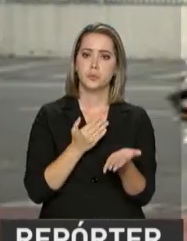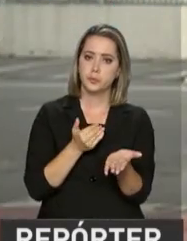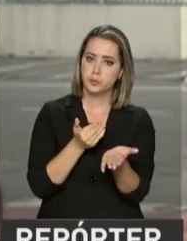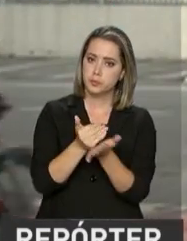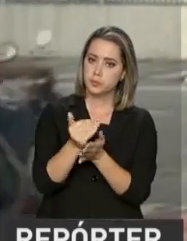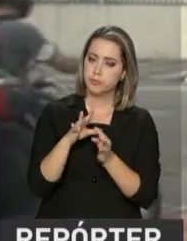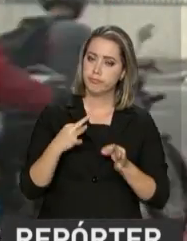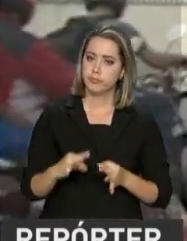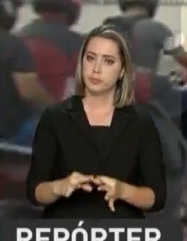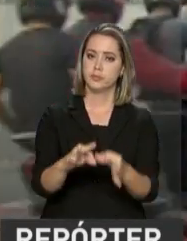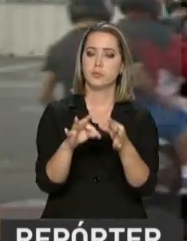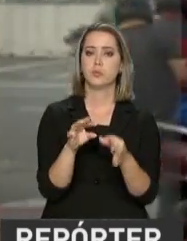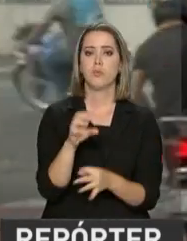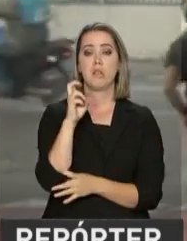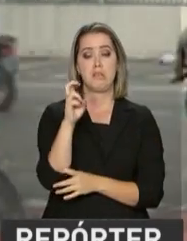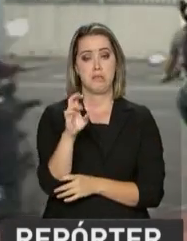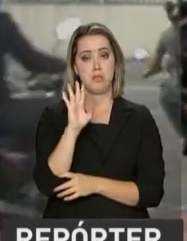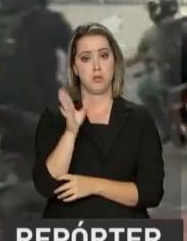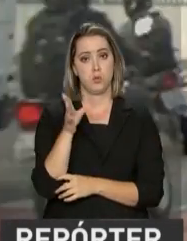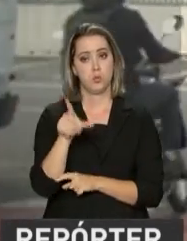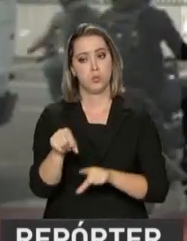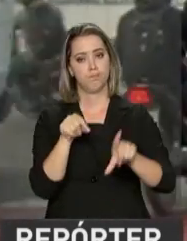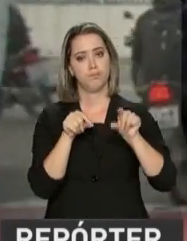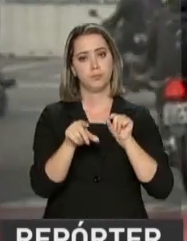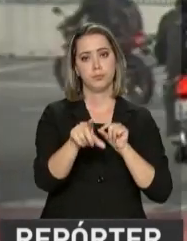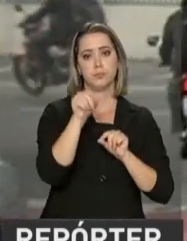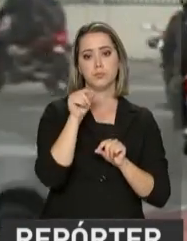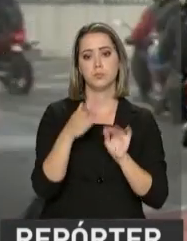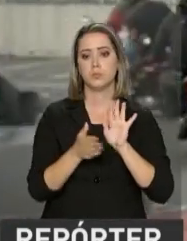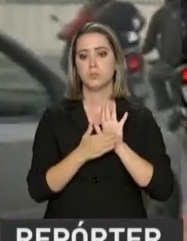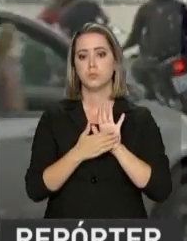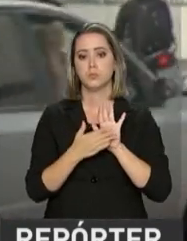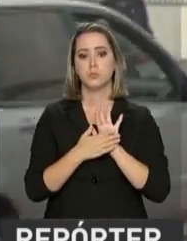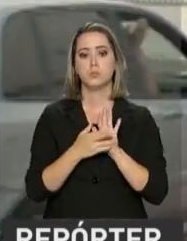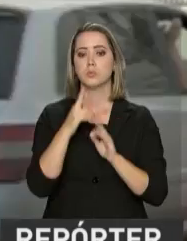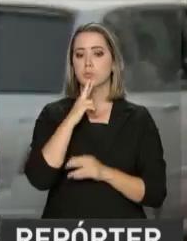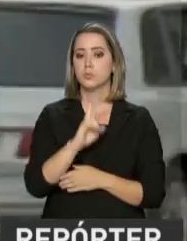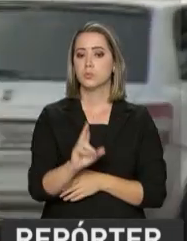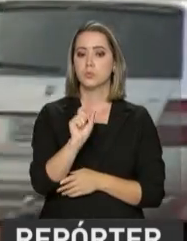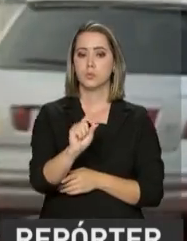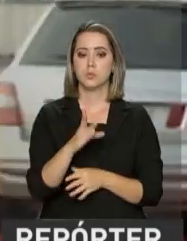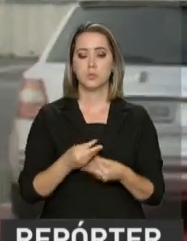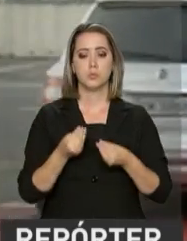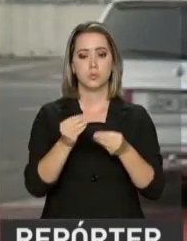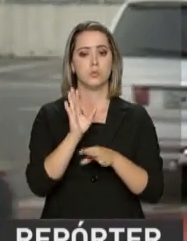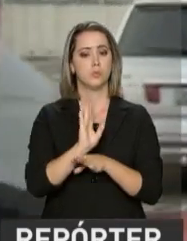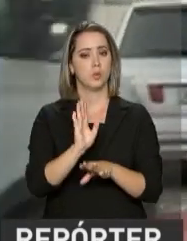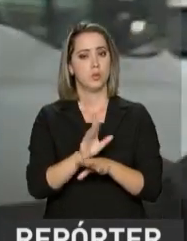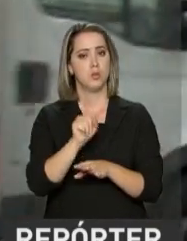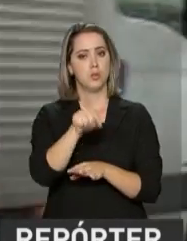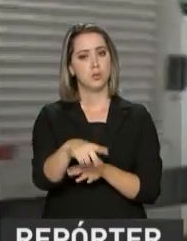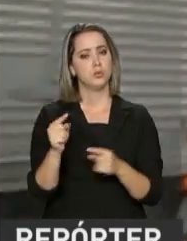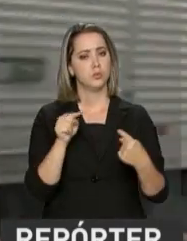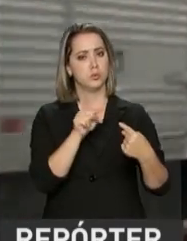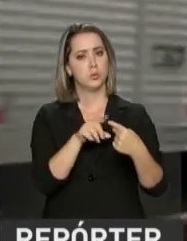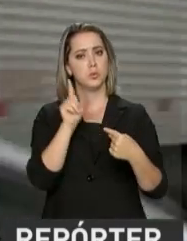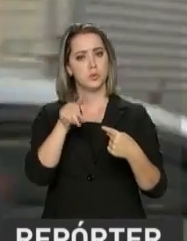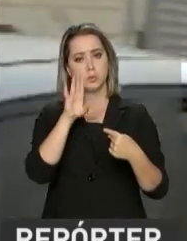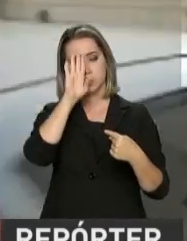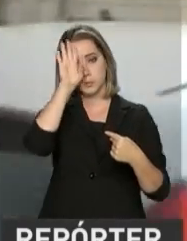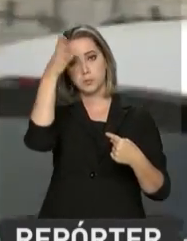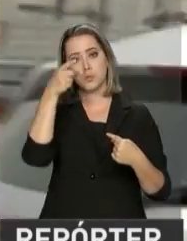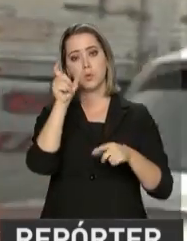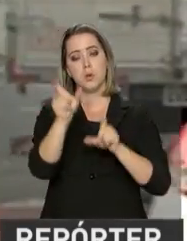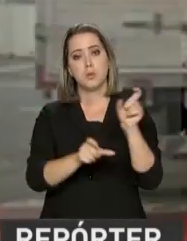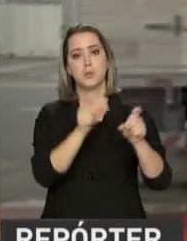de tecnologia. 5 delas já foram selecionadas para apresentar soluções e prestar os serviços que têm como foco principalmente